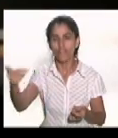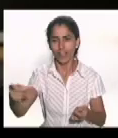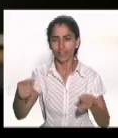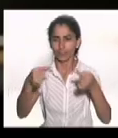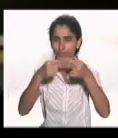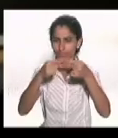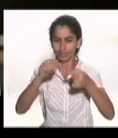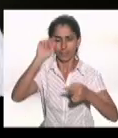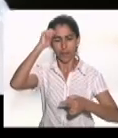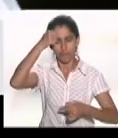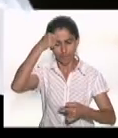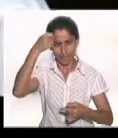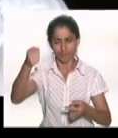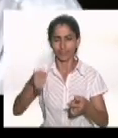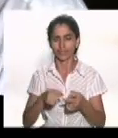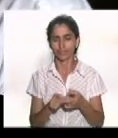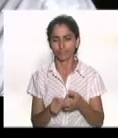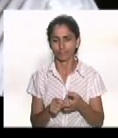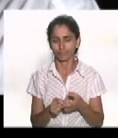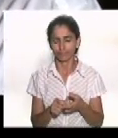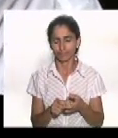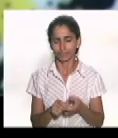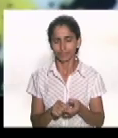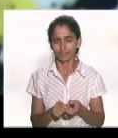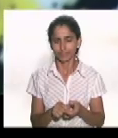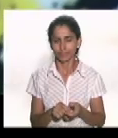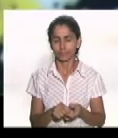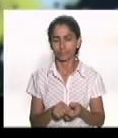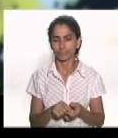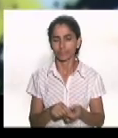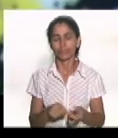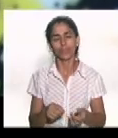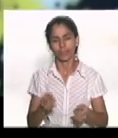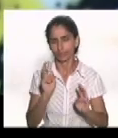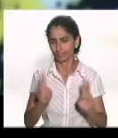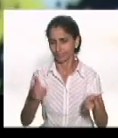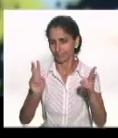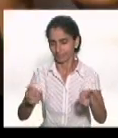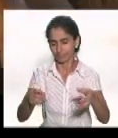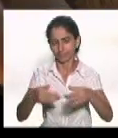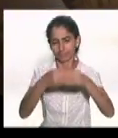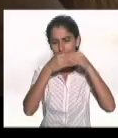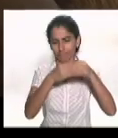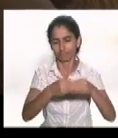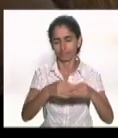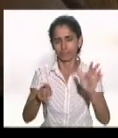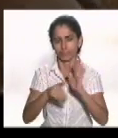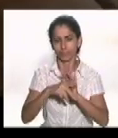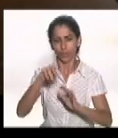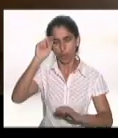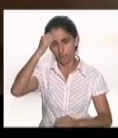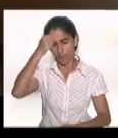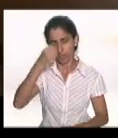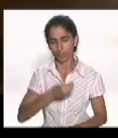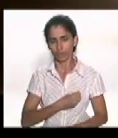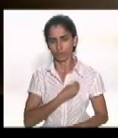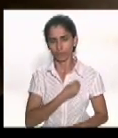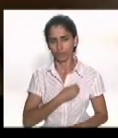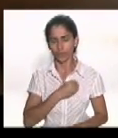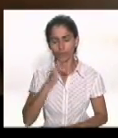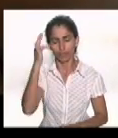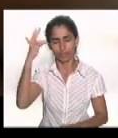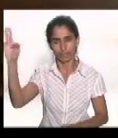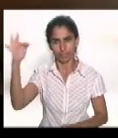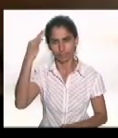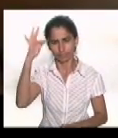Falar como fala um Black. Usar sempre o cumprimento Black. Viver